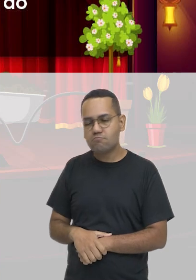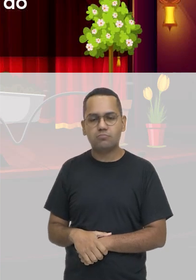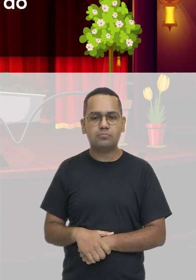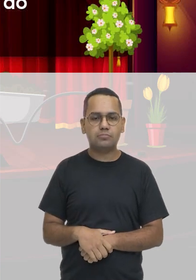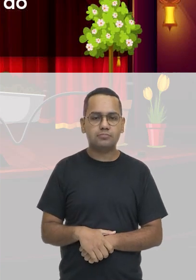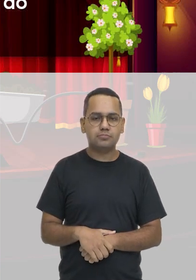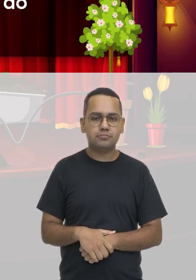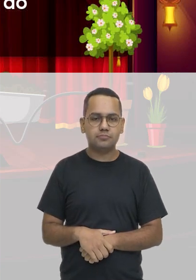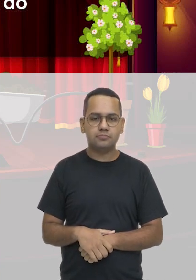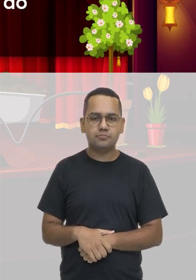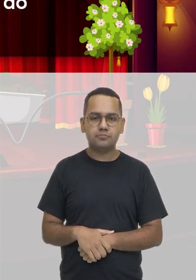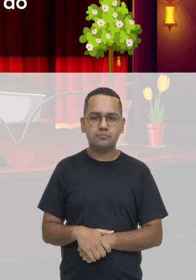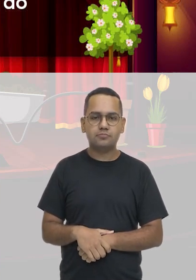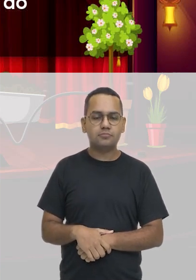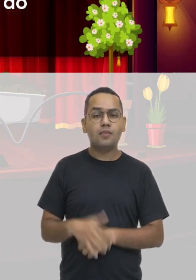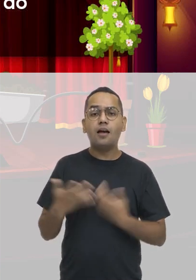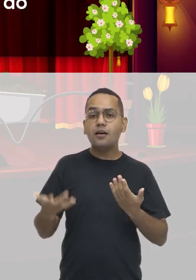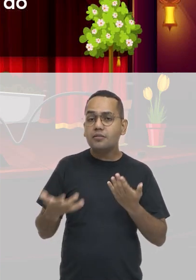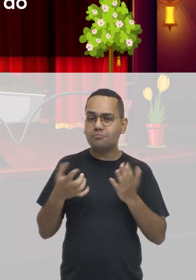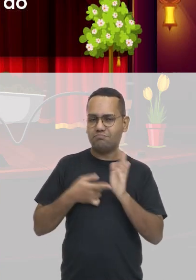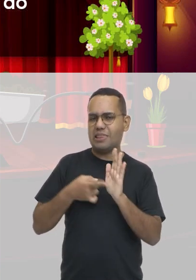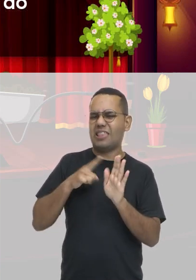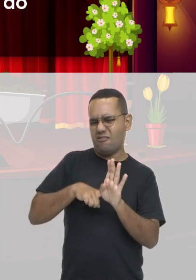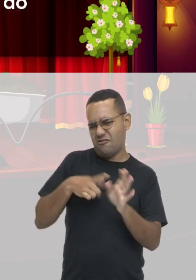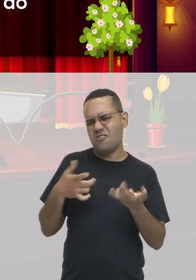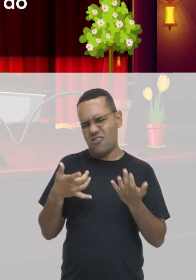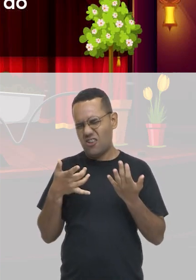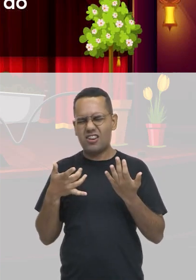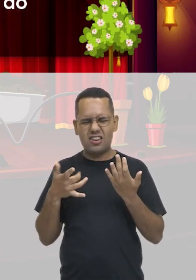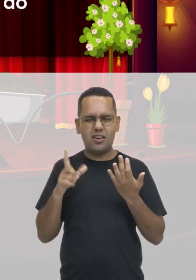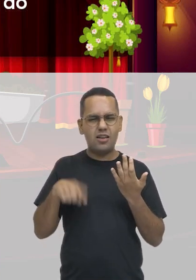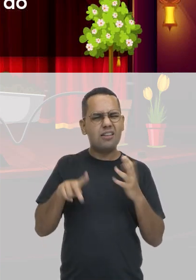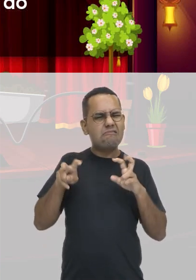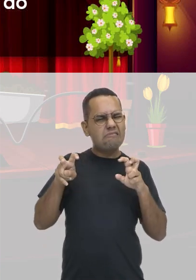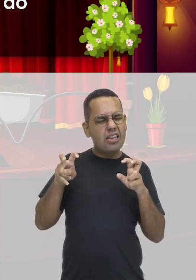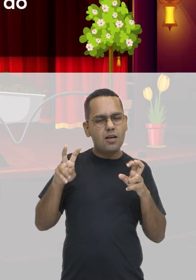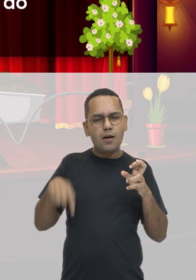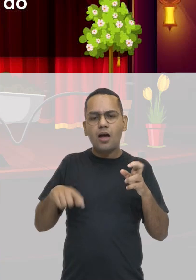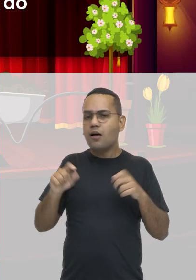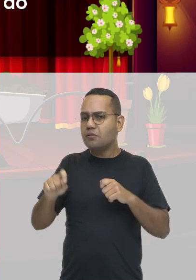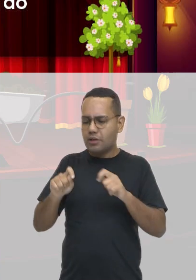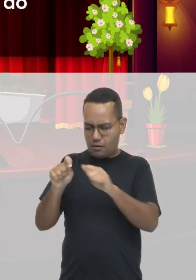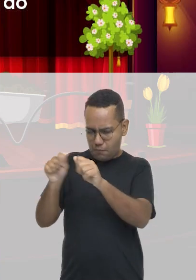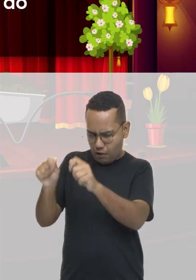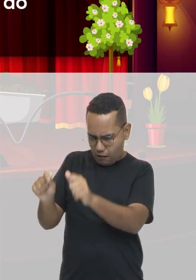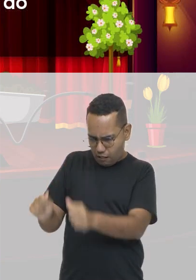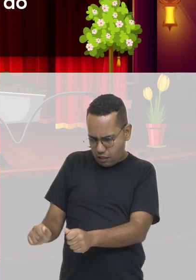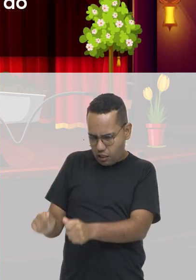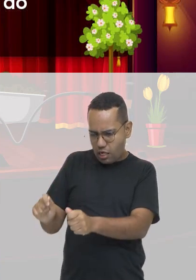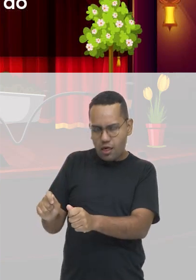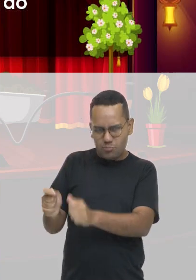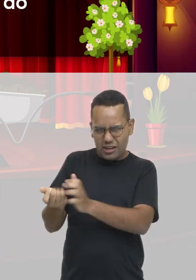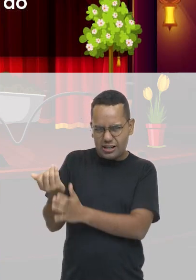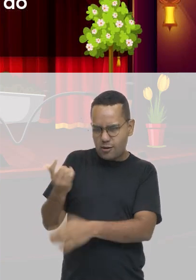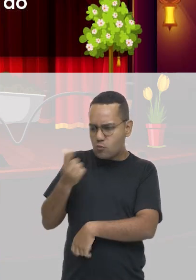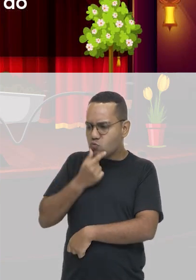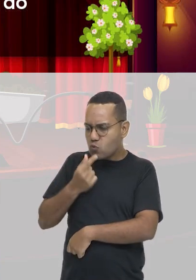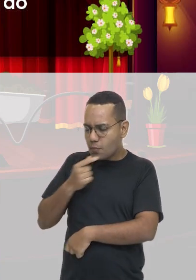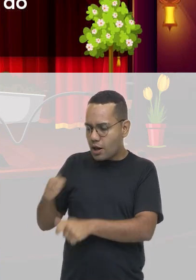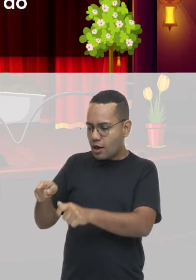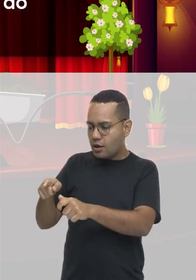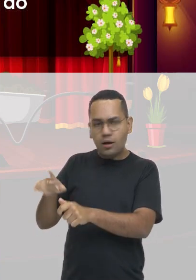metaforicamente, ela pega e desfaz a tecelagem que ela fez do companheiro, e ela ganha